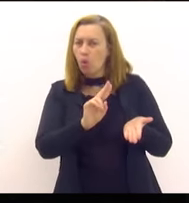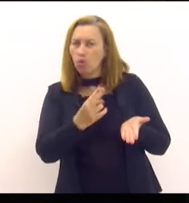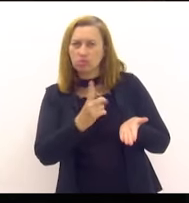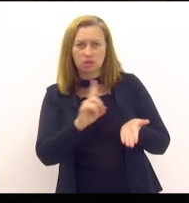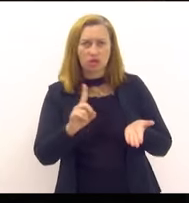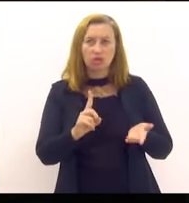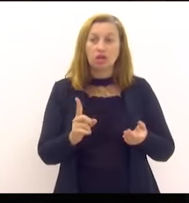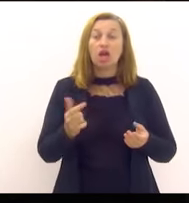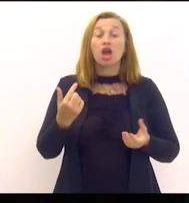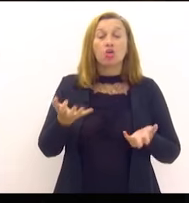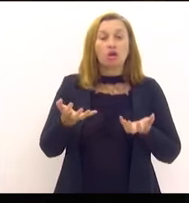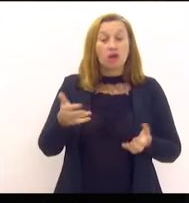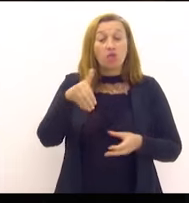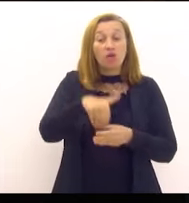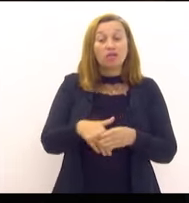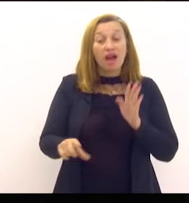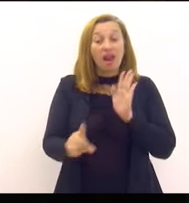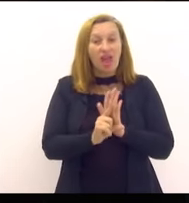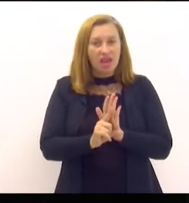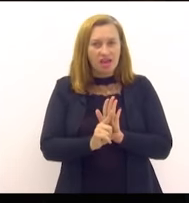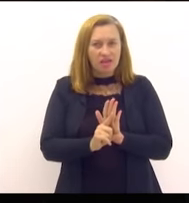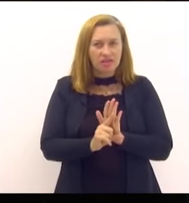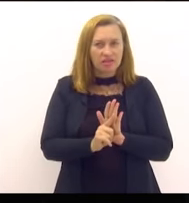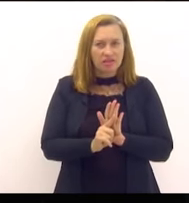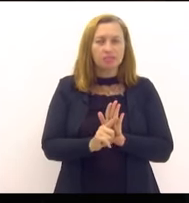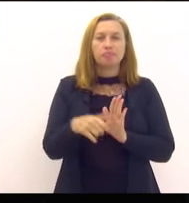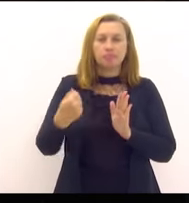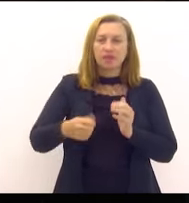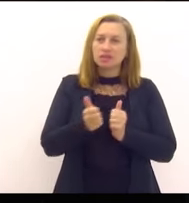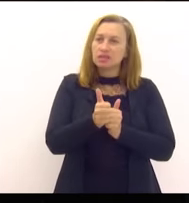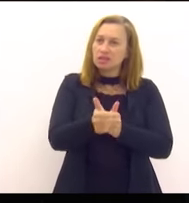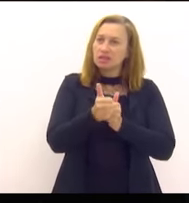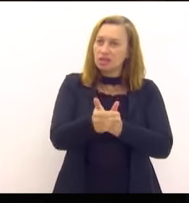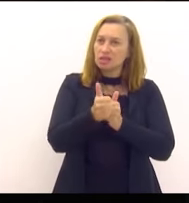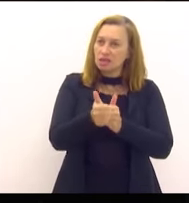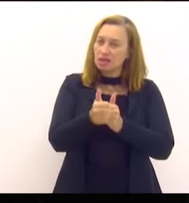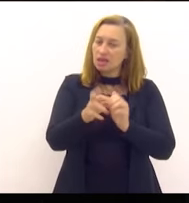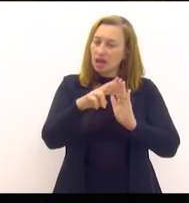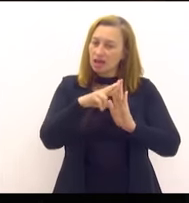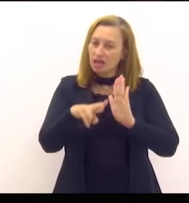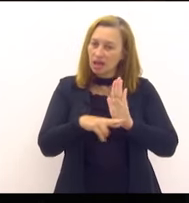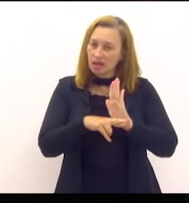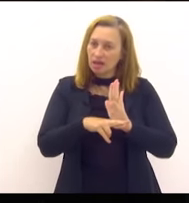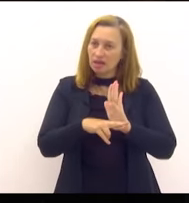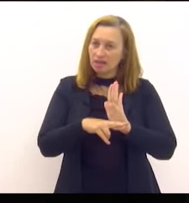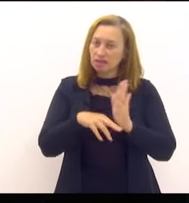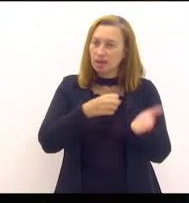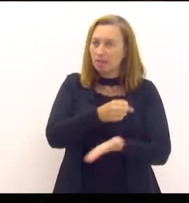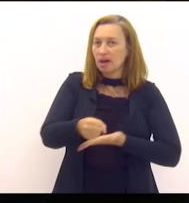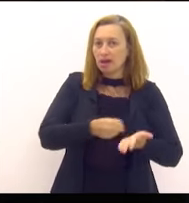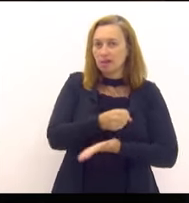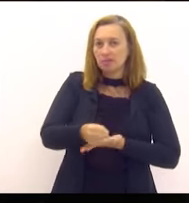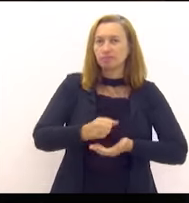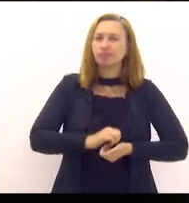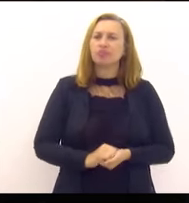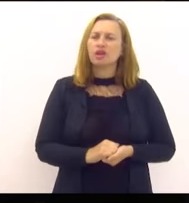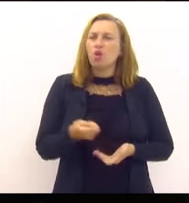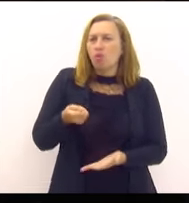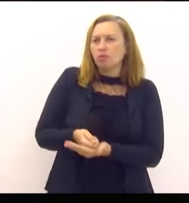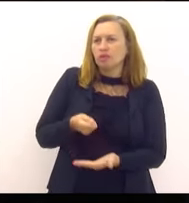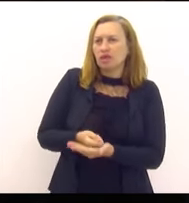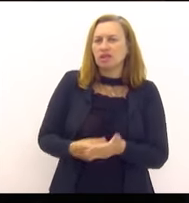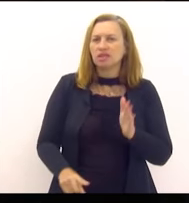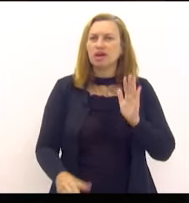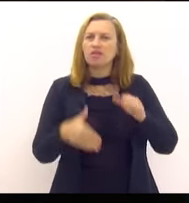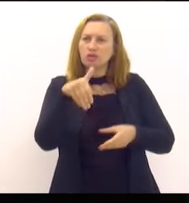Eu estou aqui para votar leis. Votar leis tem que seguir o princípio da impessoalidade. Quando a gente é obrigado a votar uma